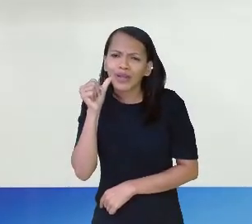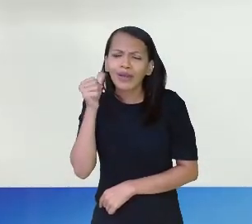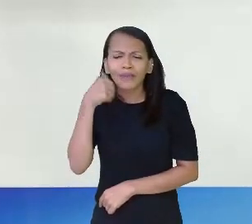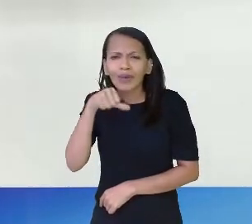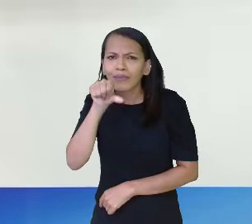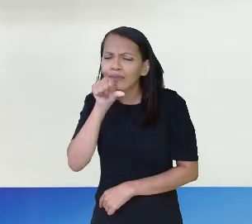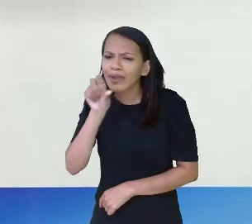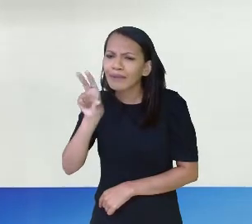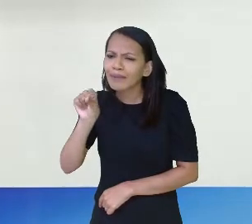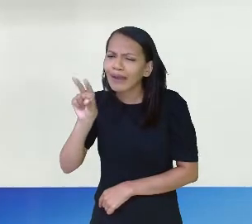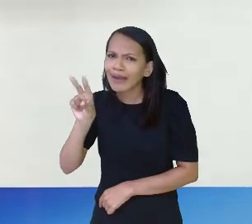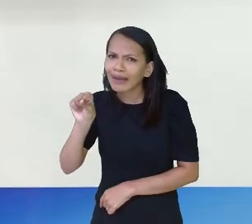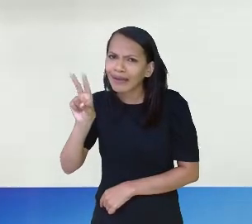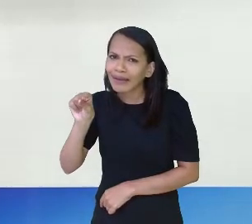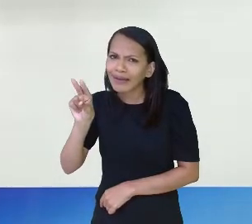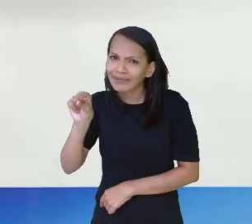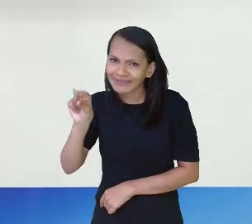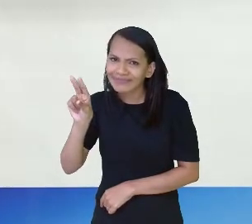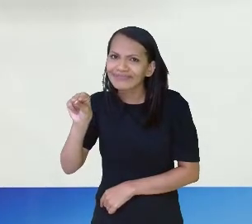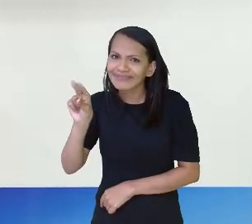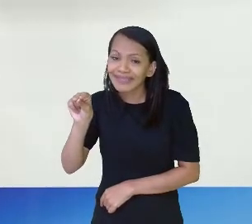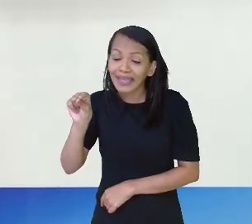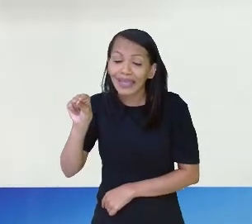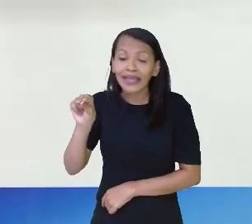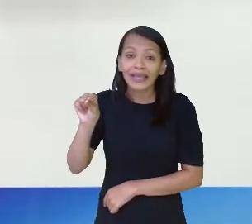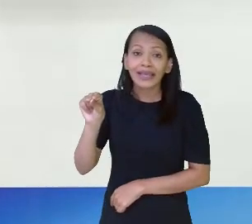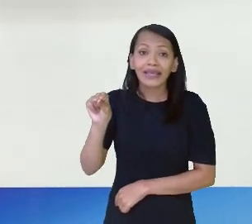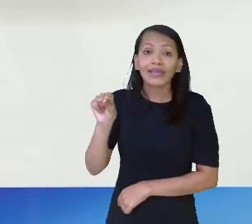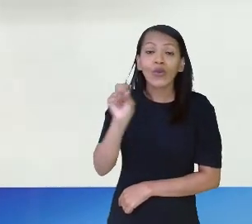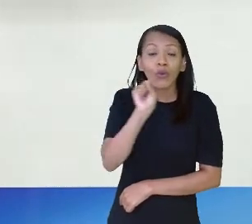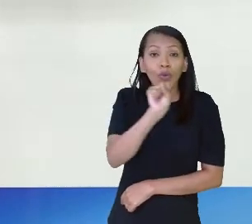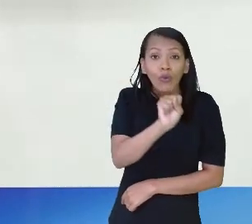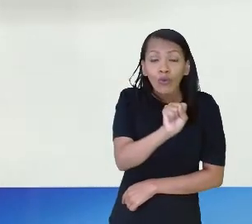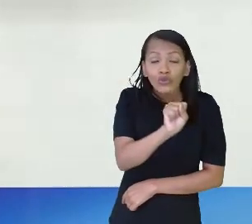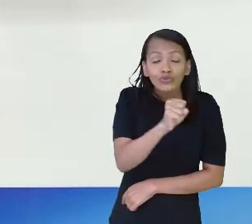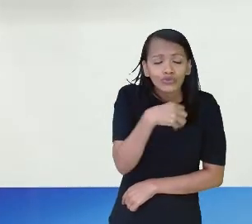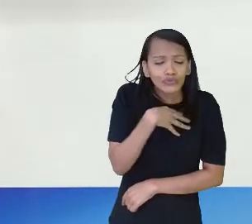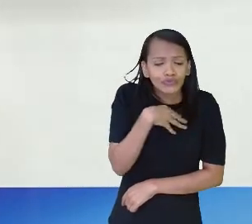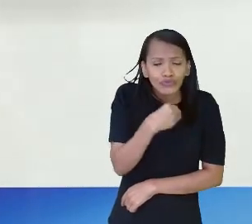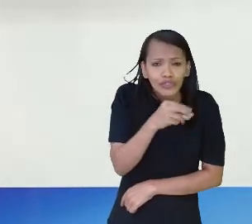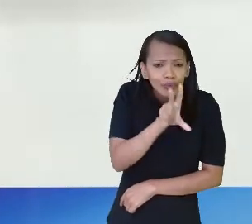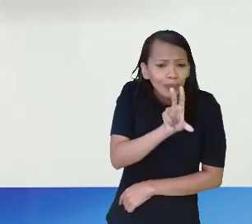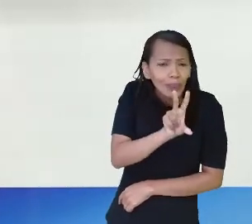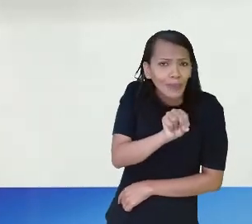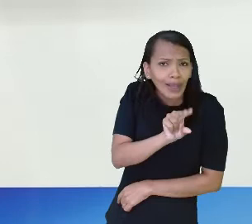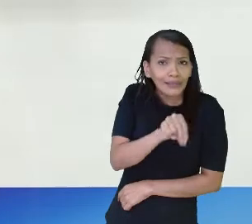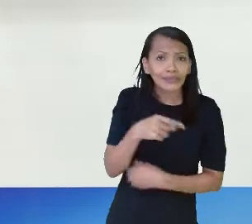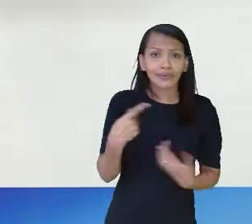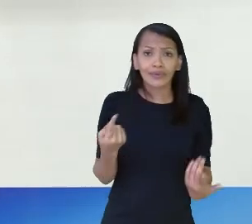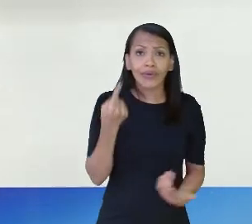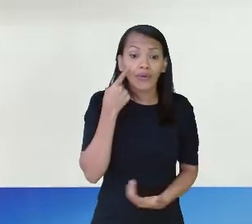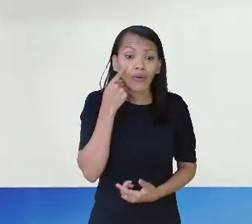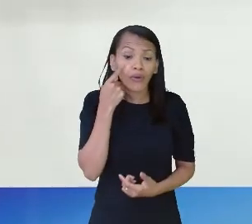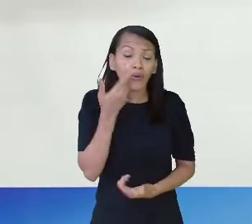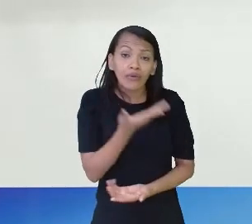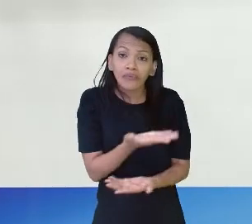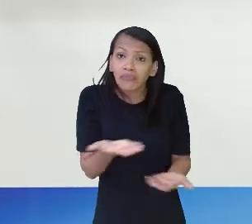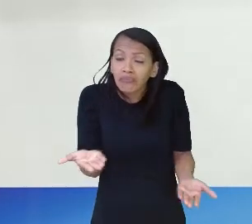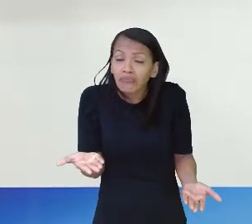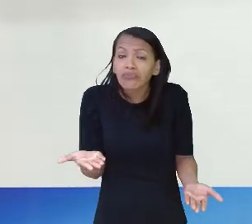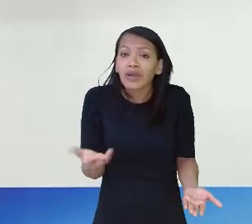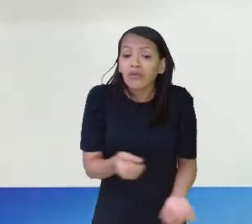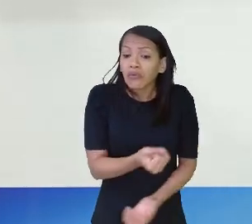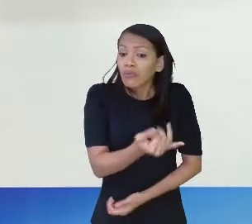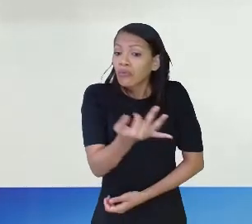filhotes. 24 filhotinhos Mariana tem no sítio. Presta atenção, ela quis saber a quantidade